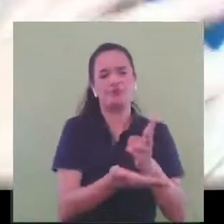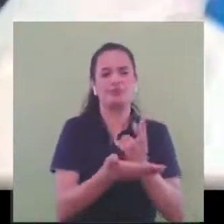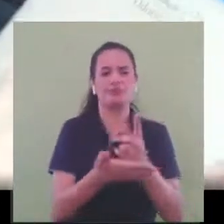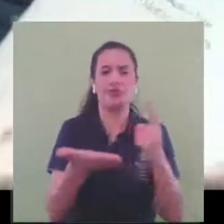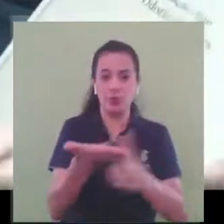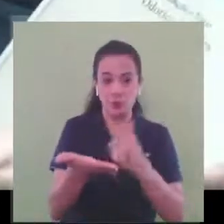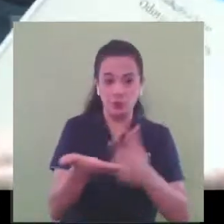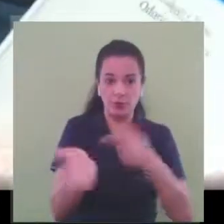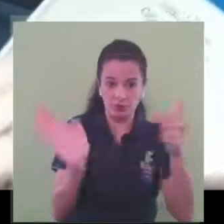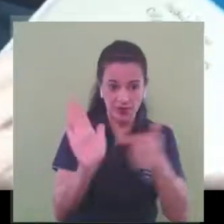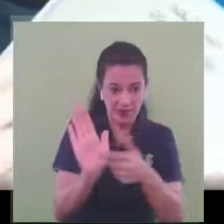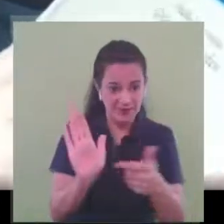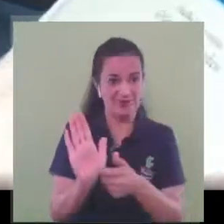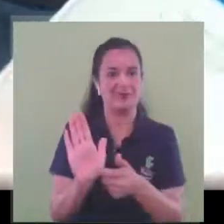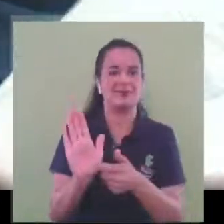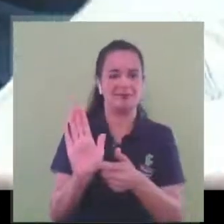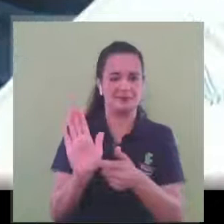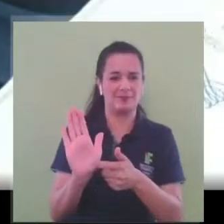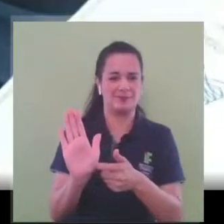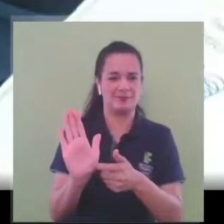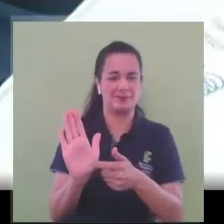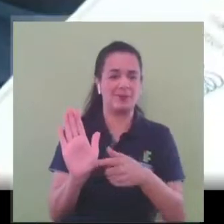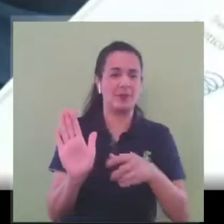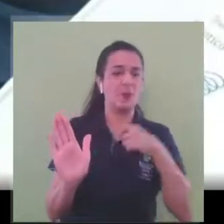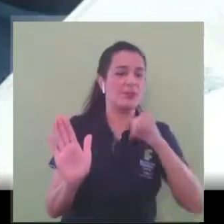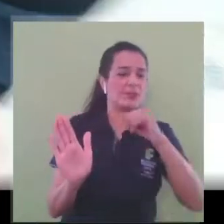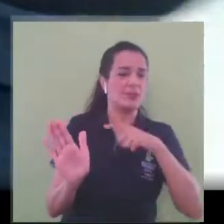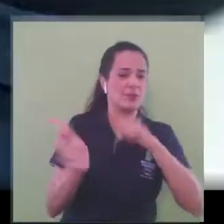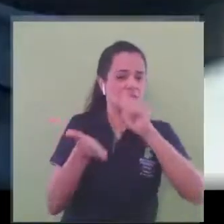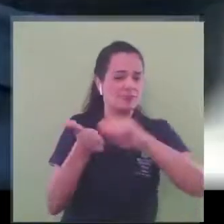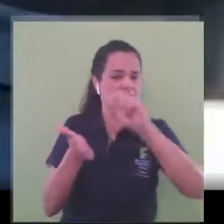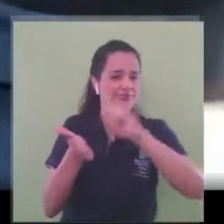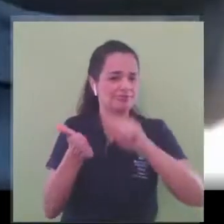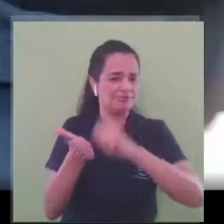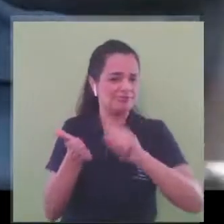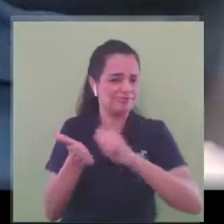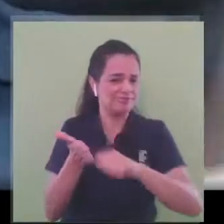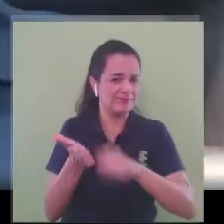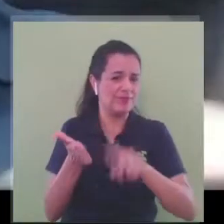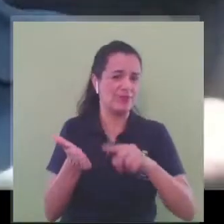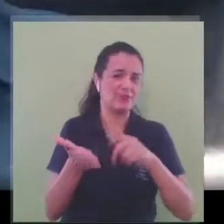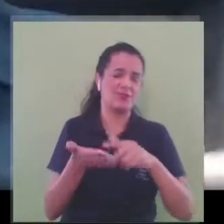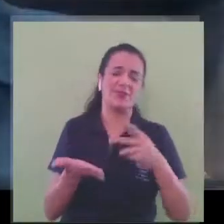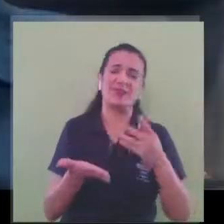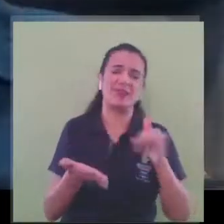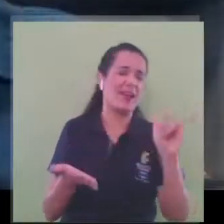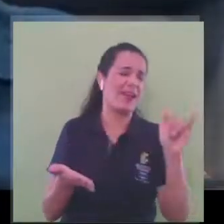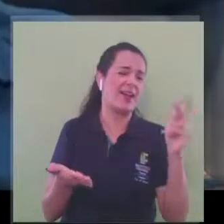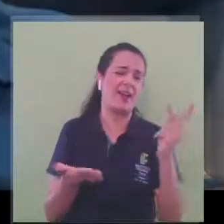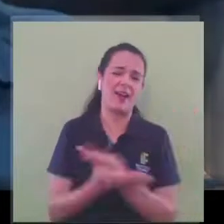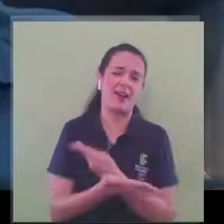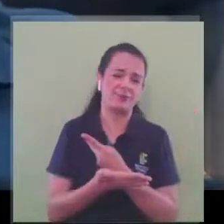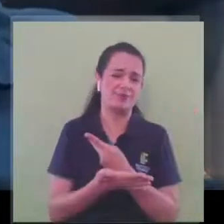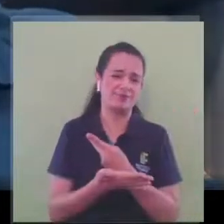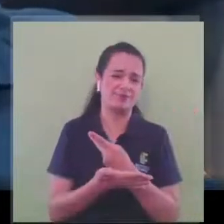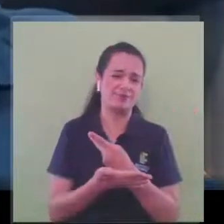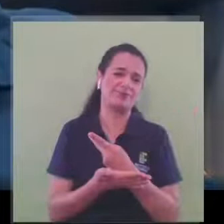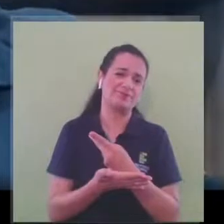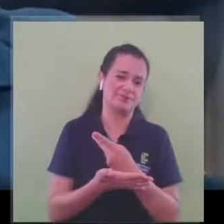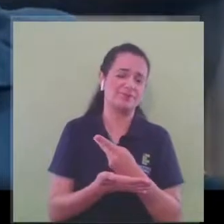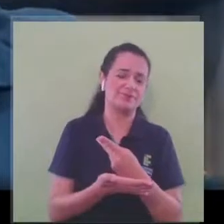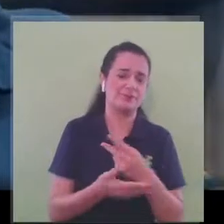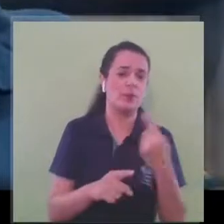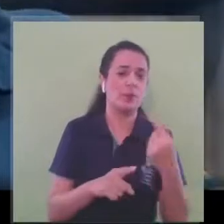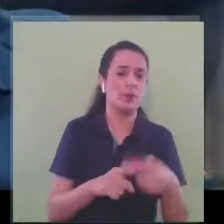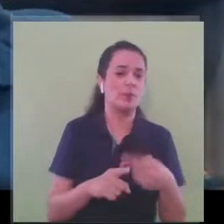você anotar nele, você vai estar danificando o livro, né? Embora eu sei que tem muitas pessoas que gostam de anotar no livro, mas não considera como